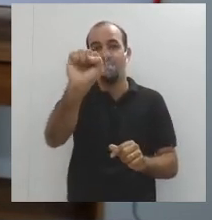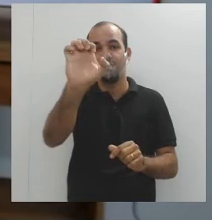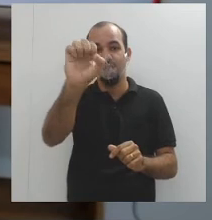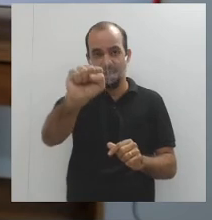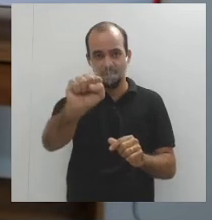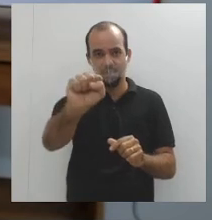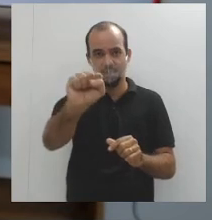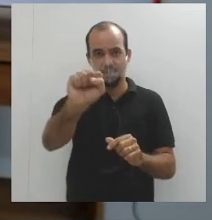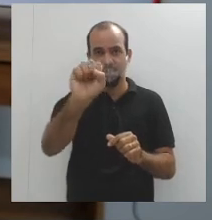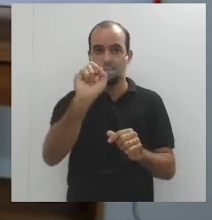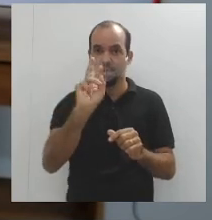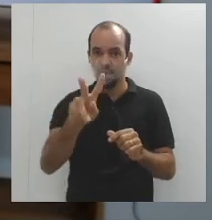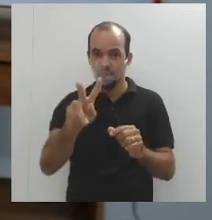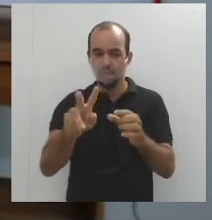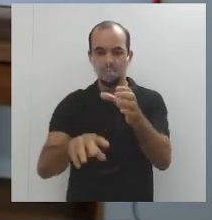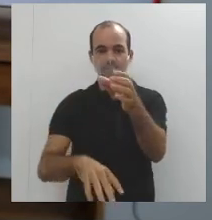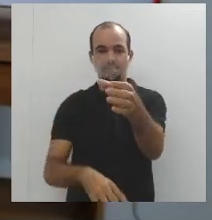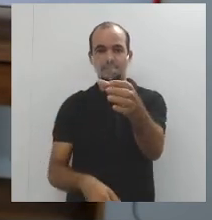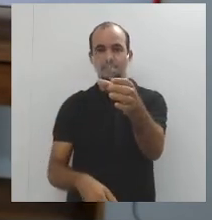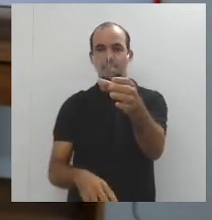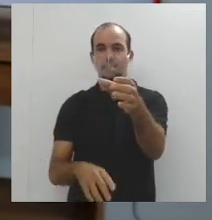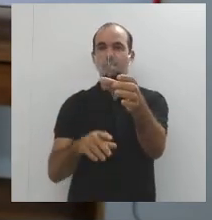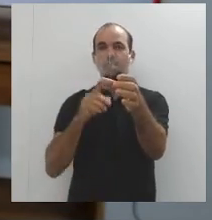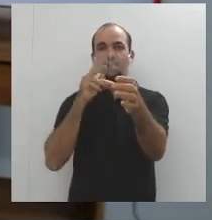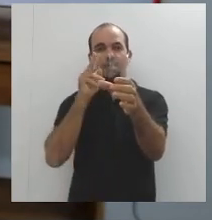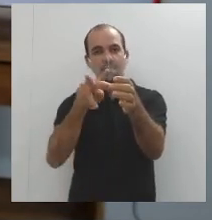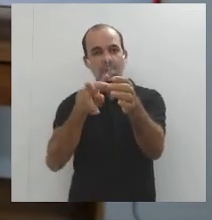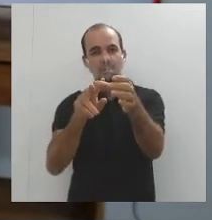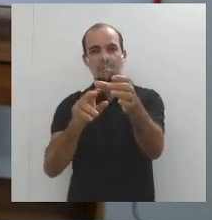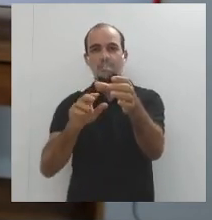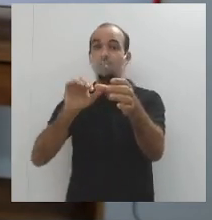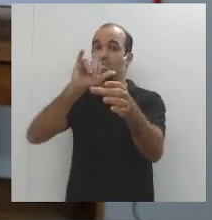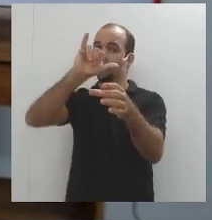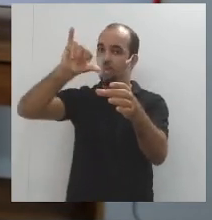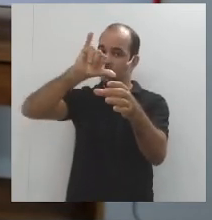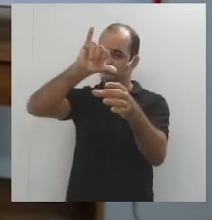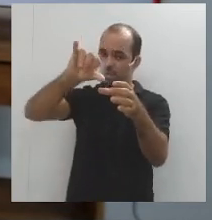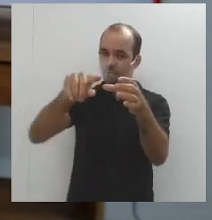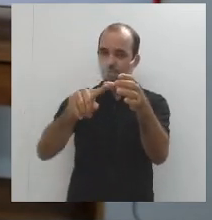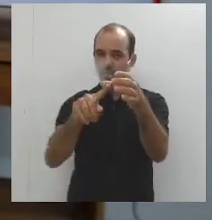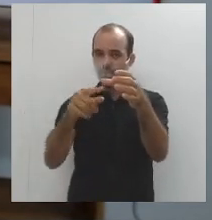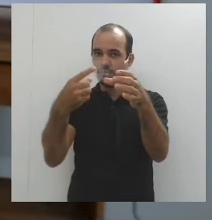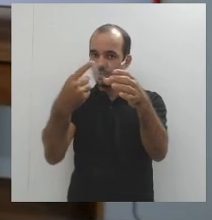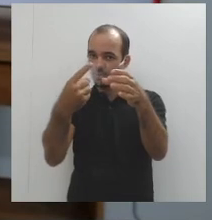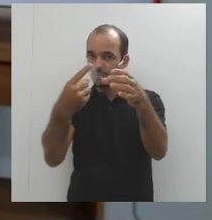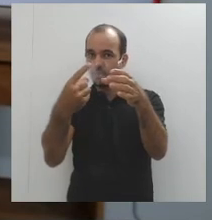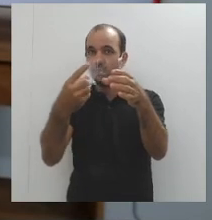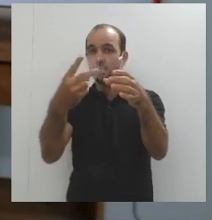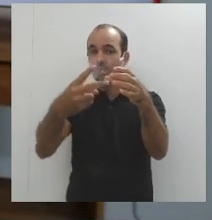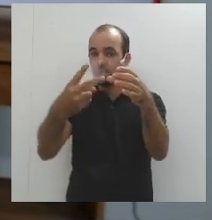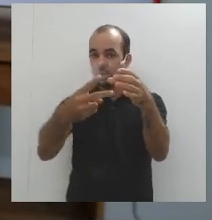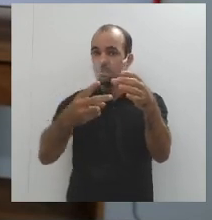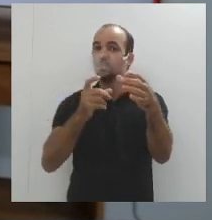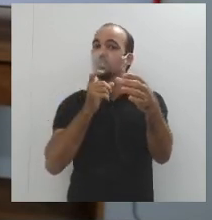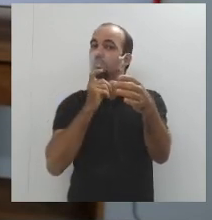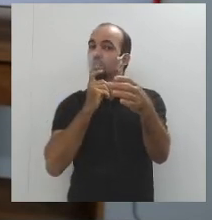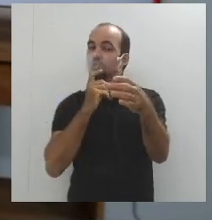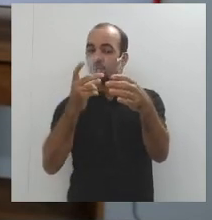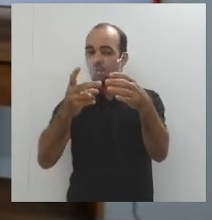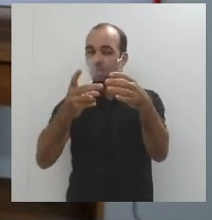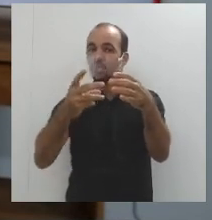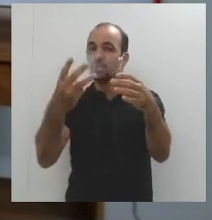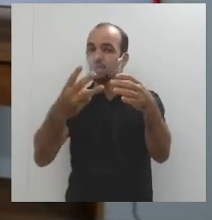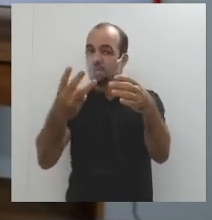fases, ok? Ou seja, porque eu tenho a fase óleo, eu tenho a fase água e eu tenho a